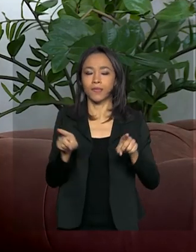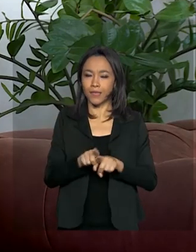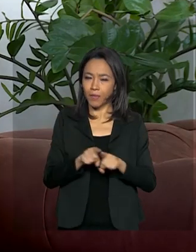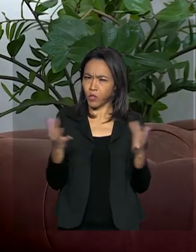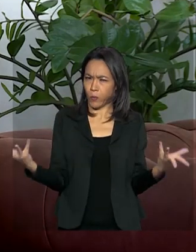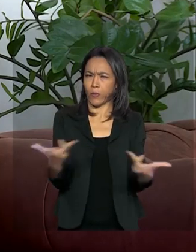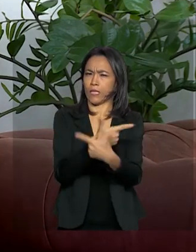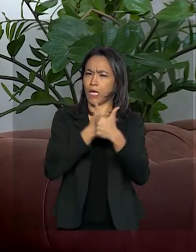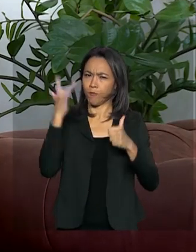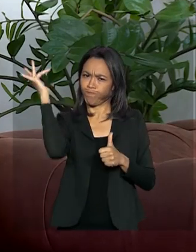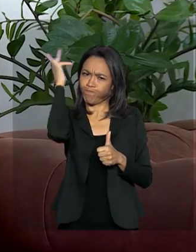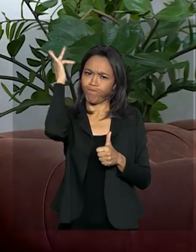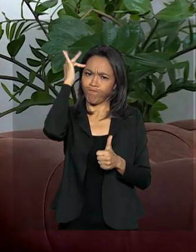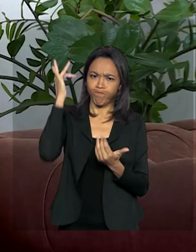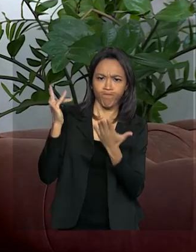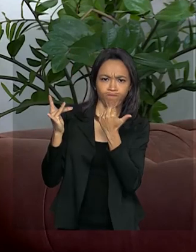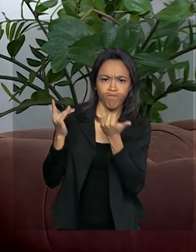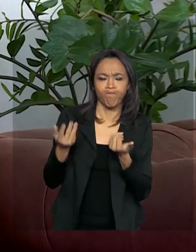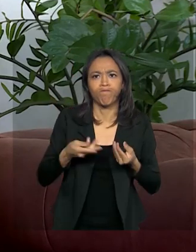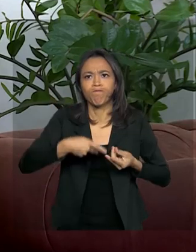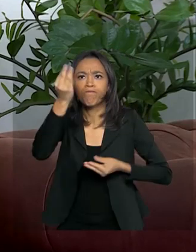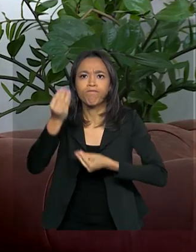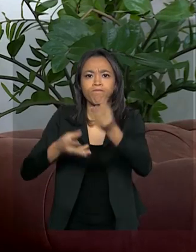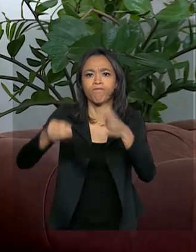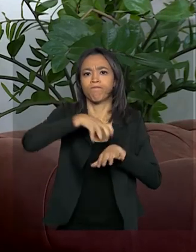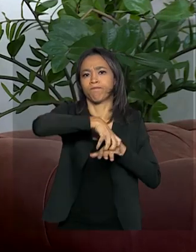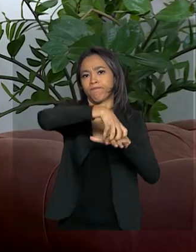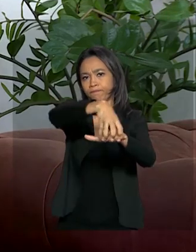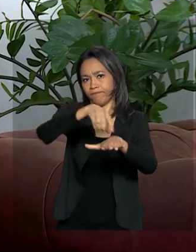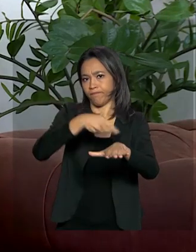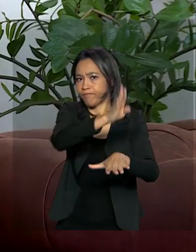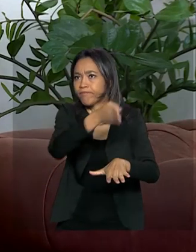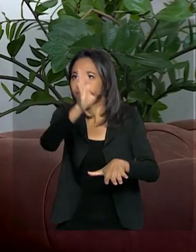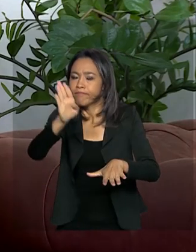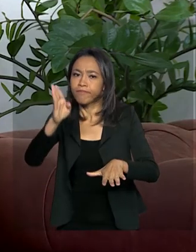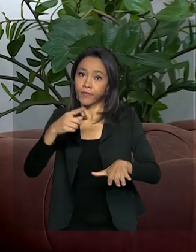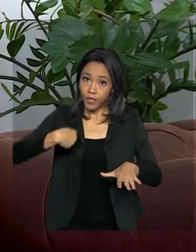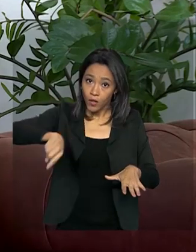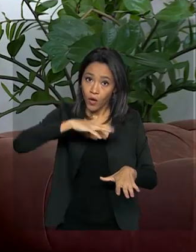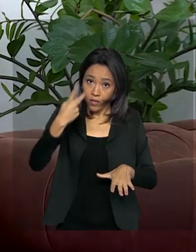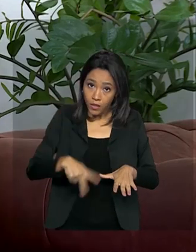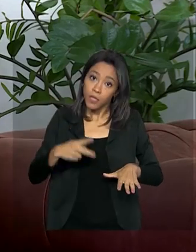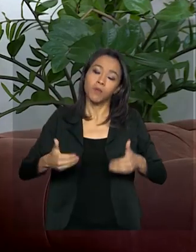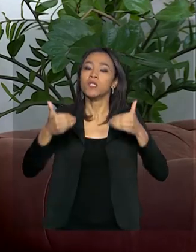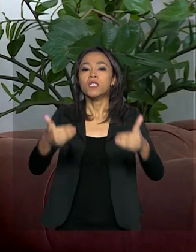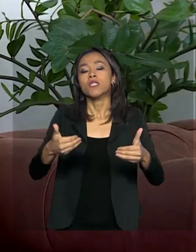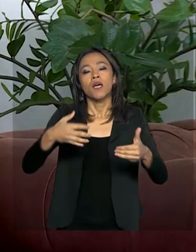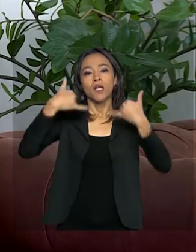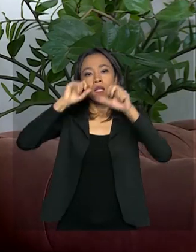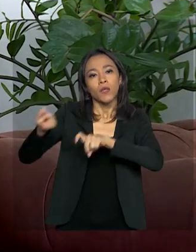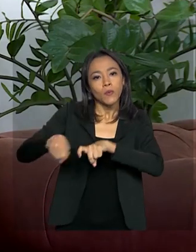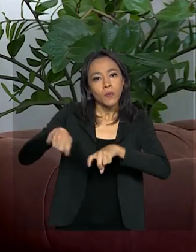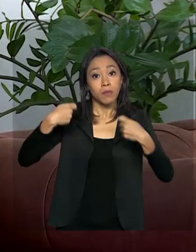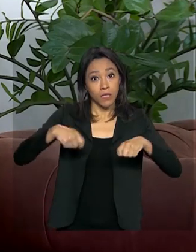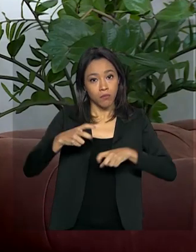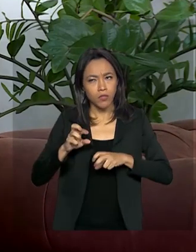de qualidade o abastecimento é que nós do ministério da agricultura precisamos fazer